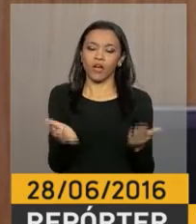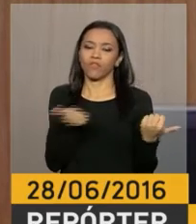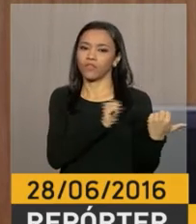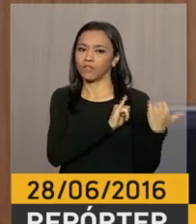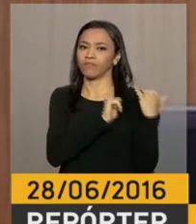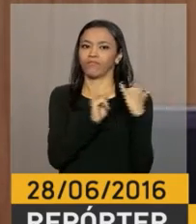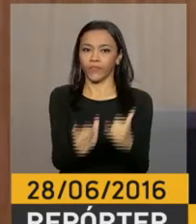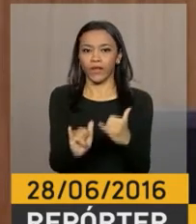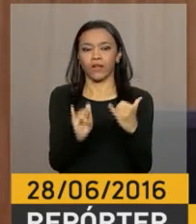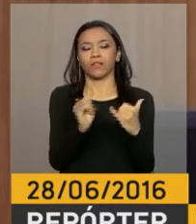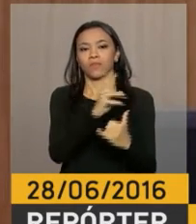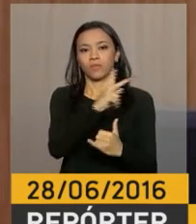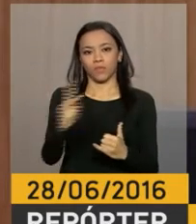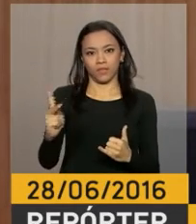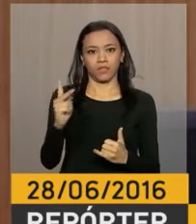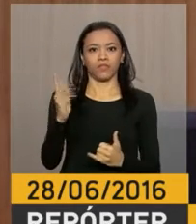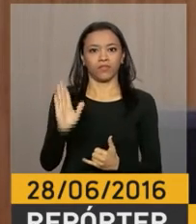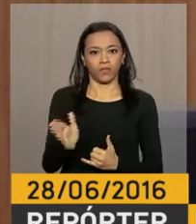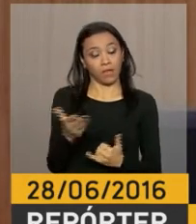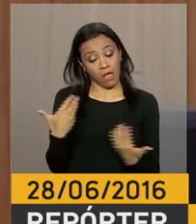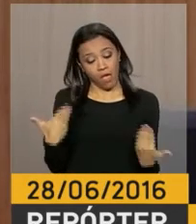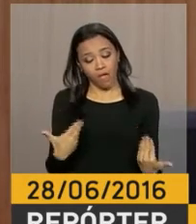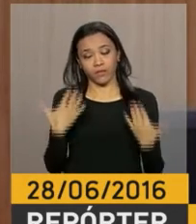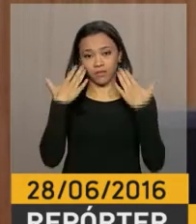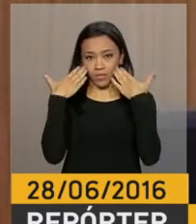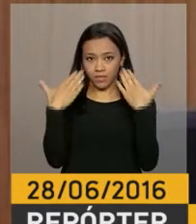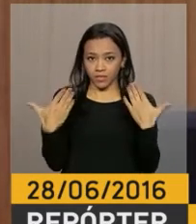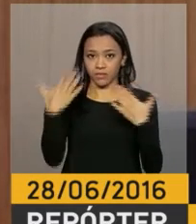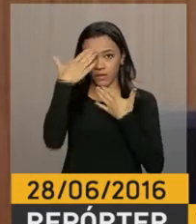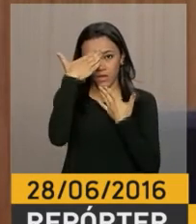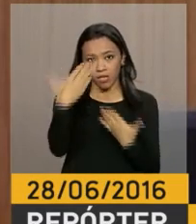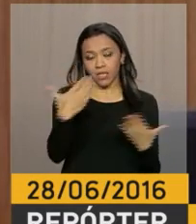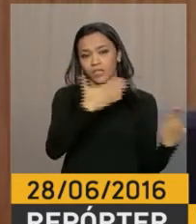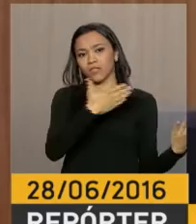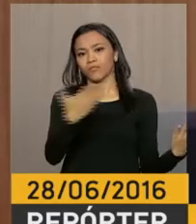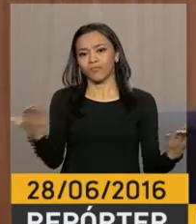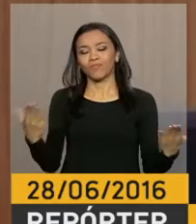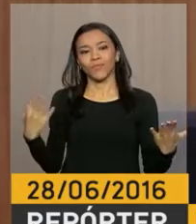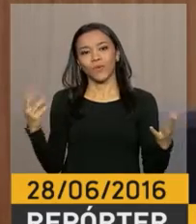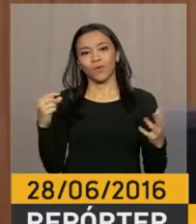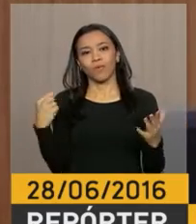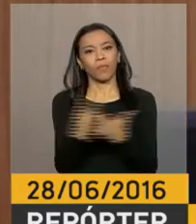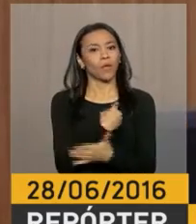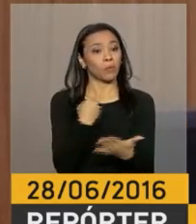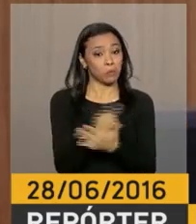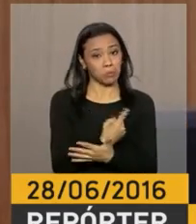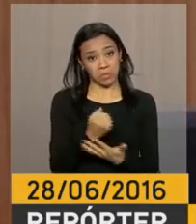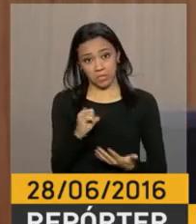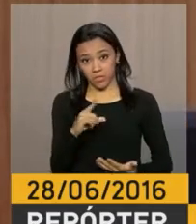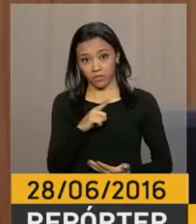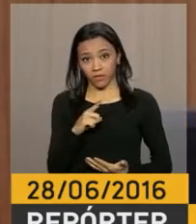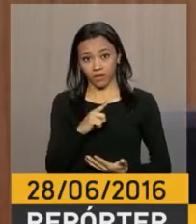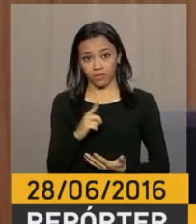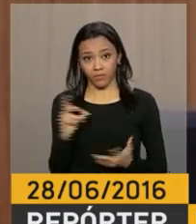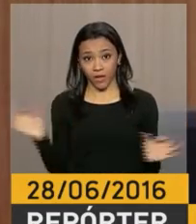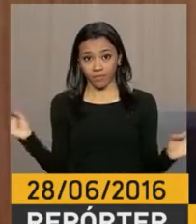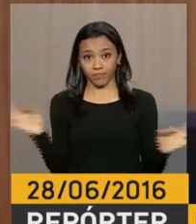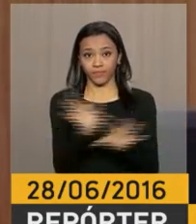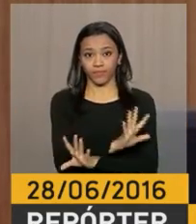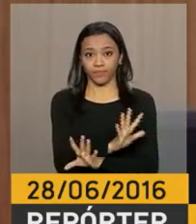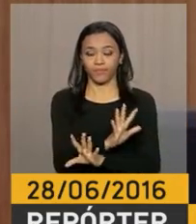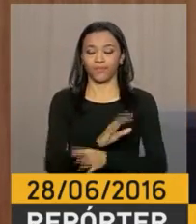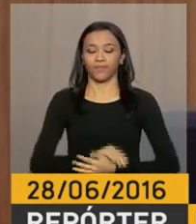pelo presidente Ilan. Essa é a apresentação. Agradeço a todos. Uma pergunta de cada um, se tiver, para